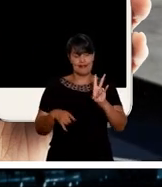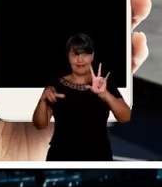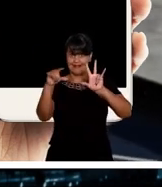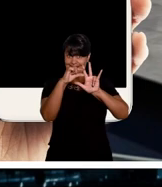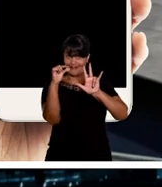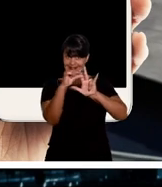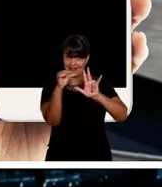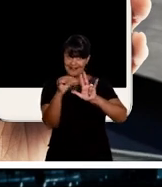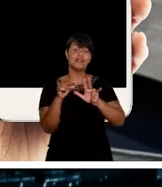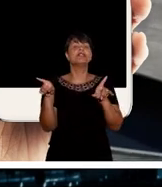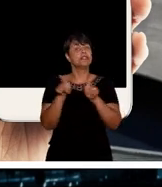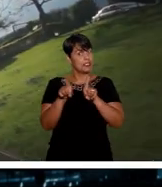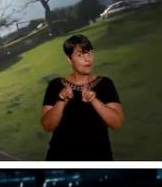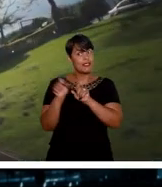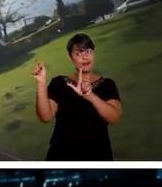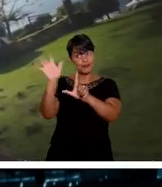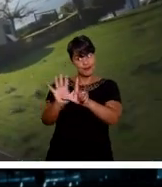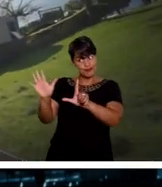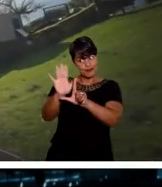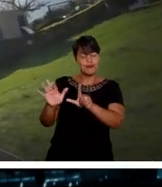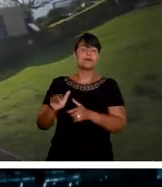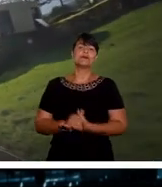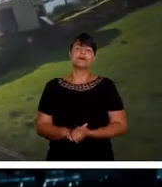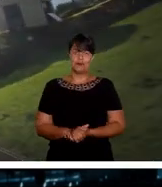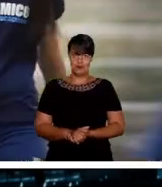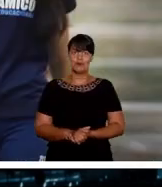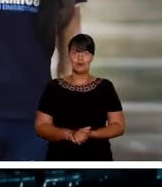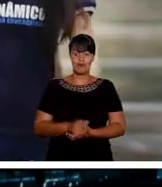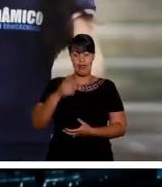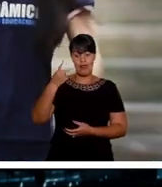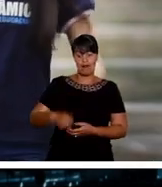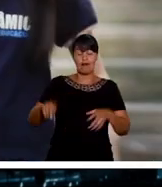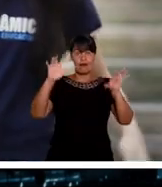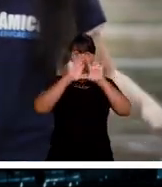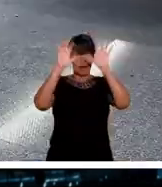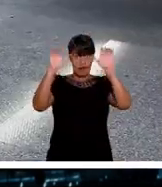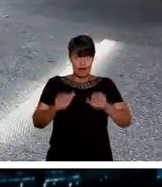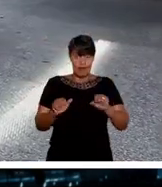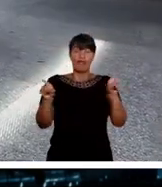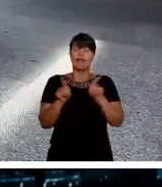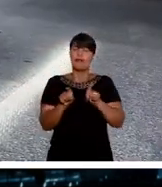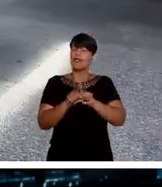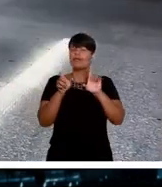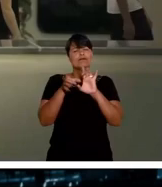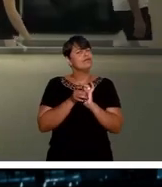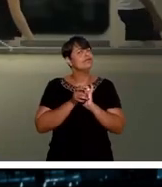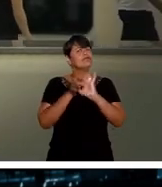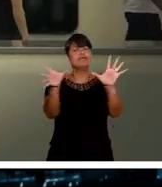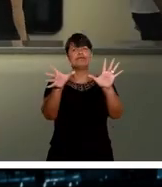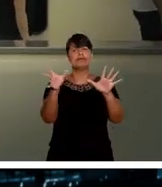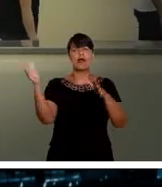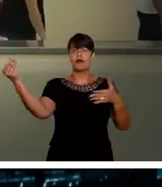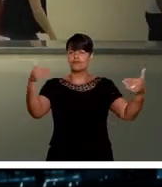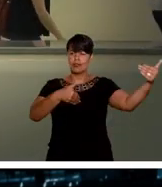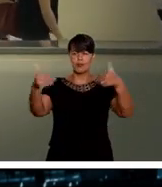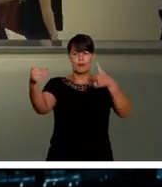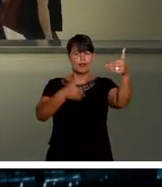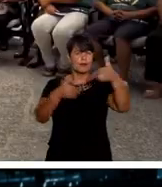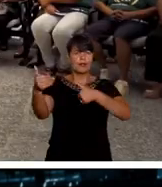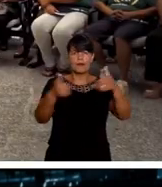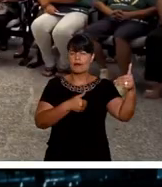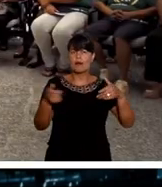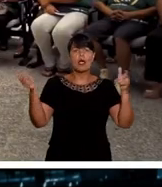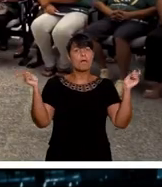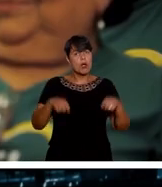nas plataformas de streaming. O Tribunal da Cidadania também abre as portas para a comunidade por meio de diversos